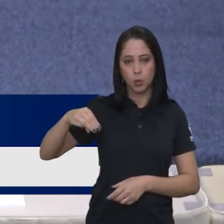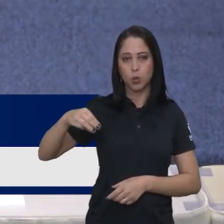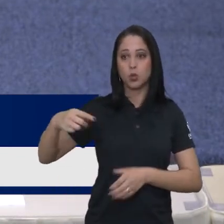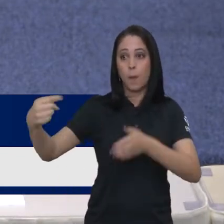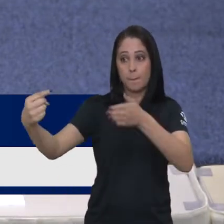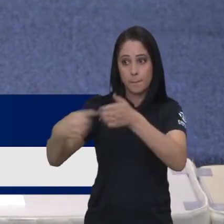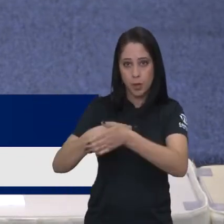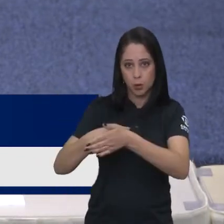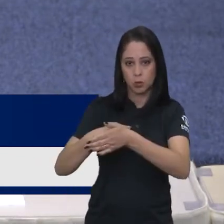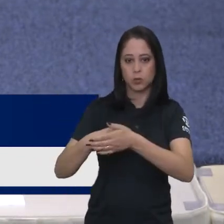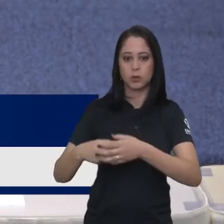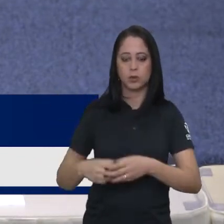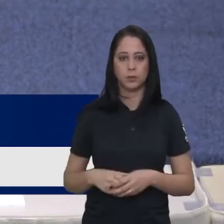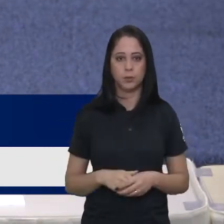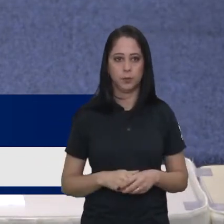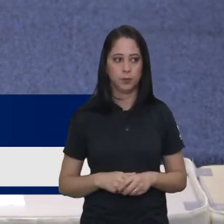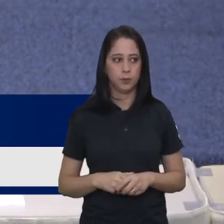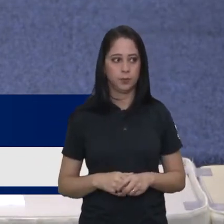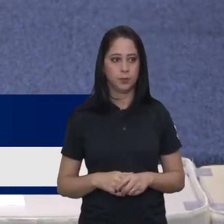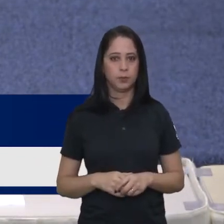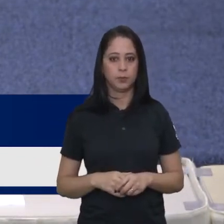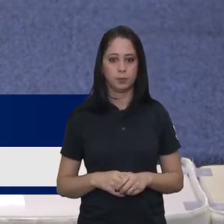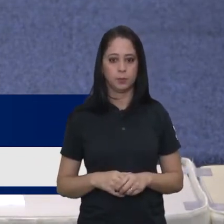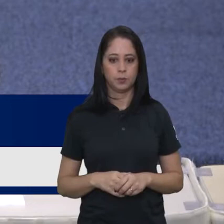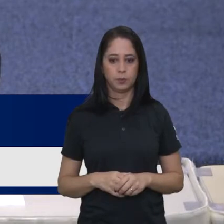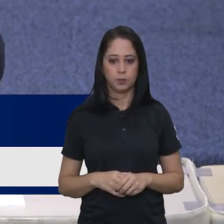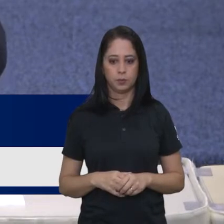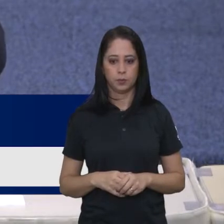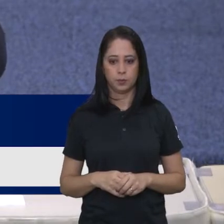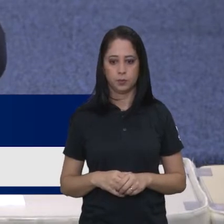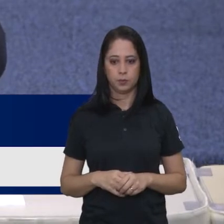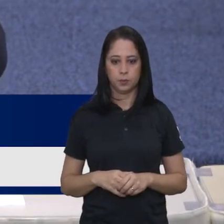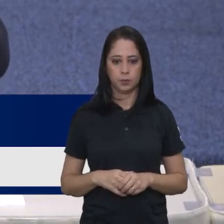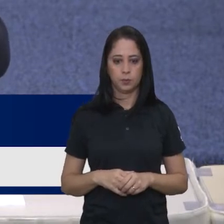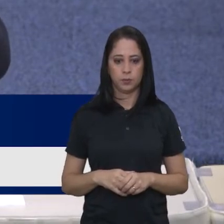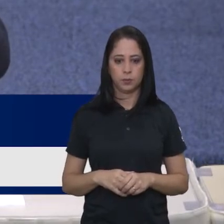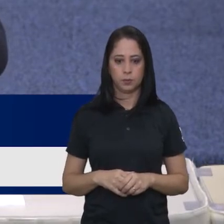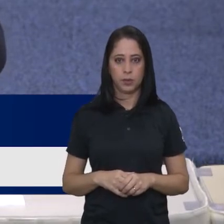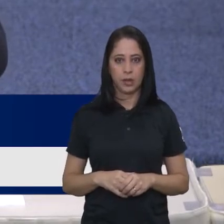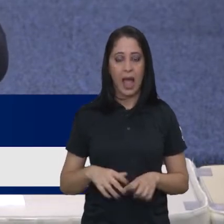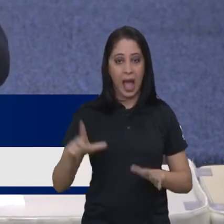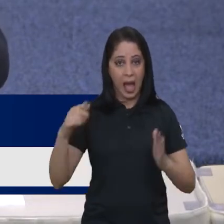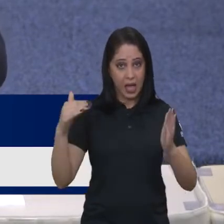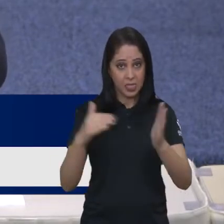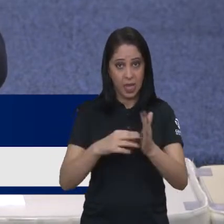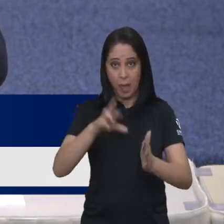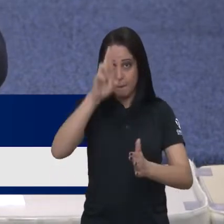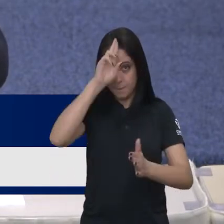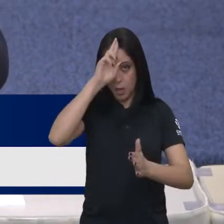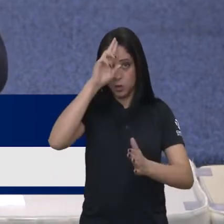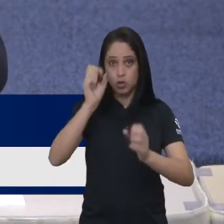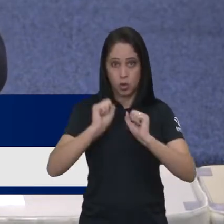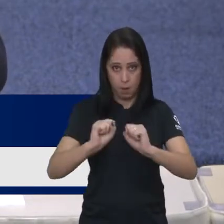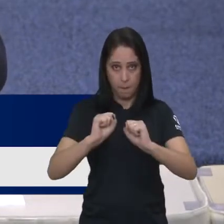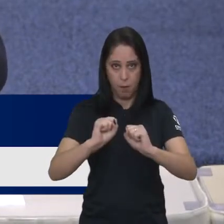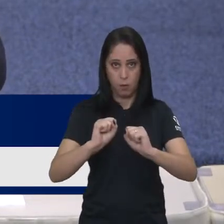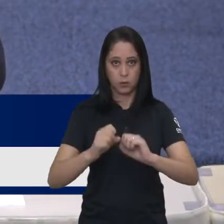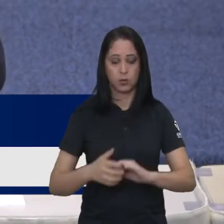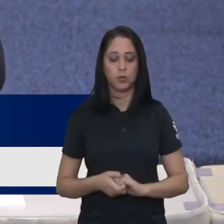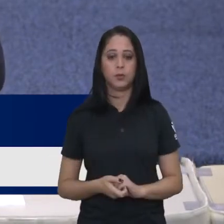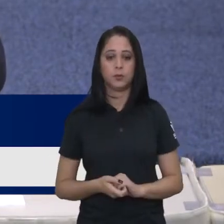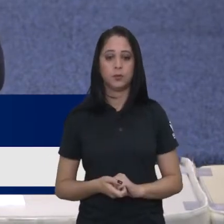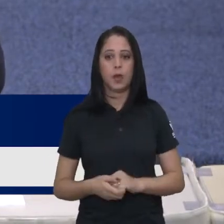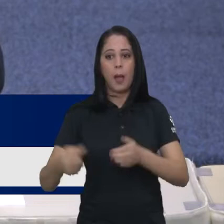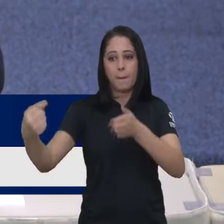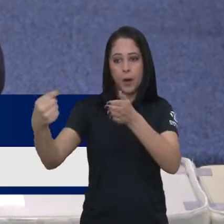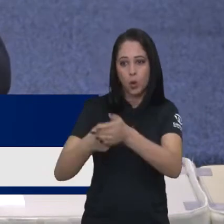para que a gente possa formular perguntas. A gente tem o plenário reservado até o meio-dia, vamos tentar acelerar perguntas